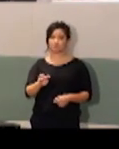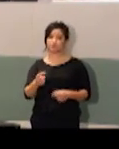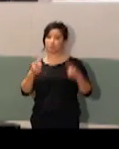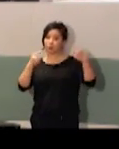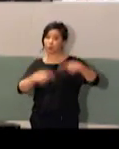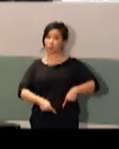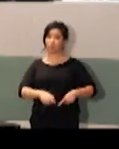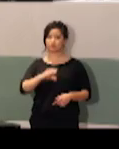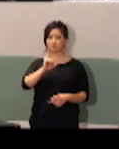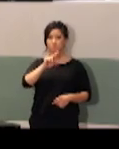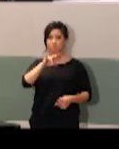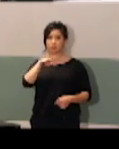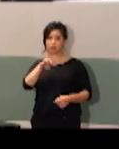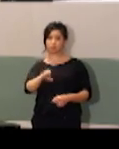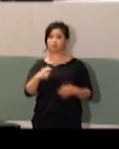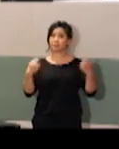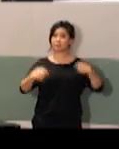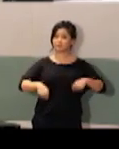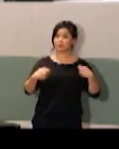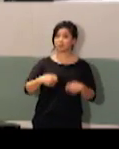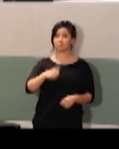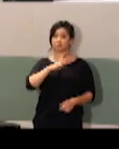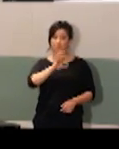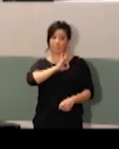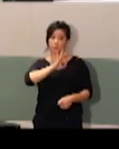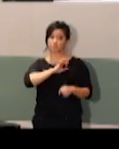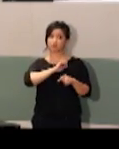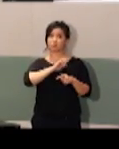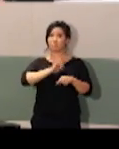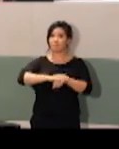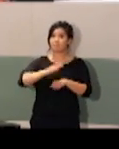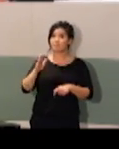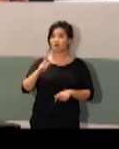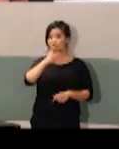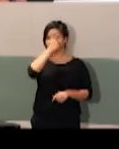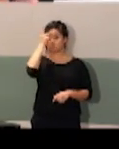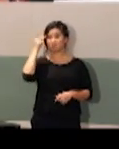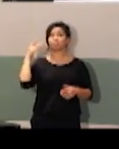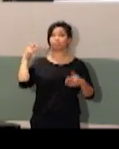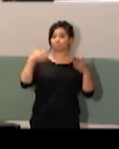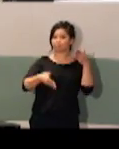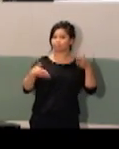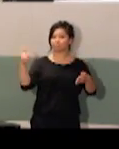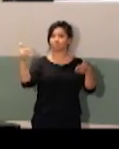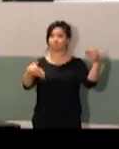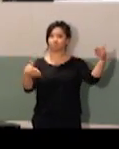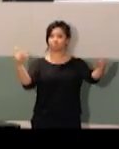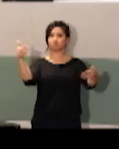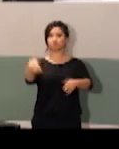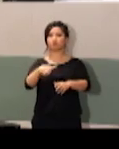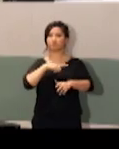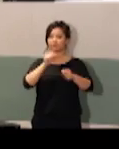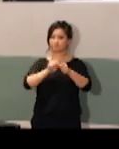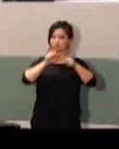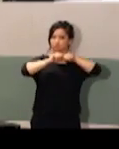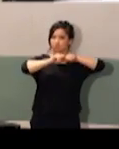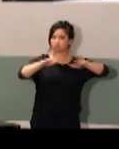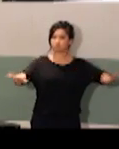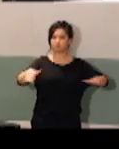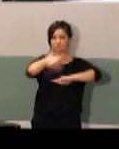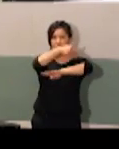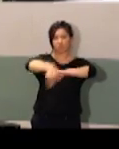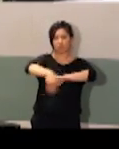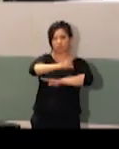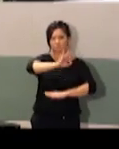Nós temos que ampliar o policiamento ostensivo nas ruas, com a volta da dupla de Cosme e Damião fazendo o policiamento